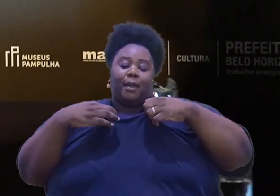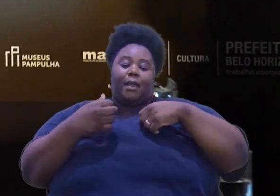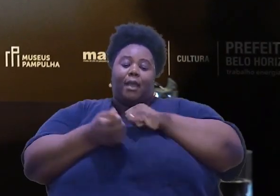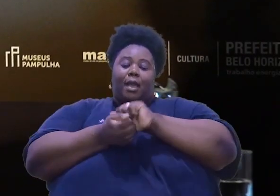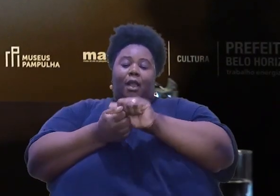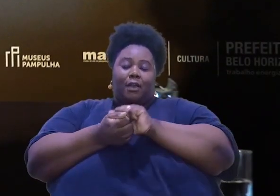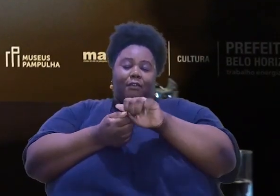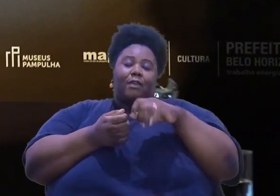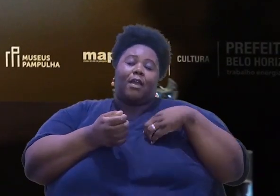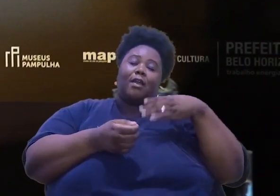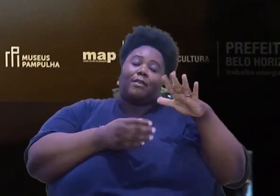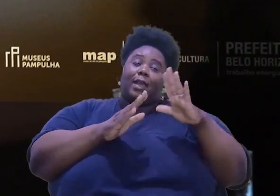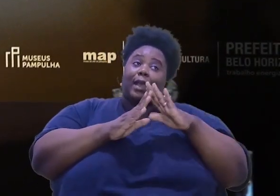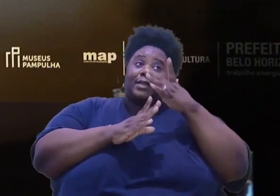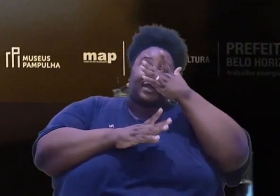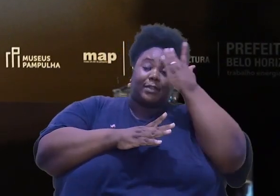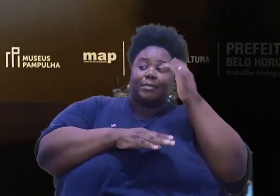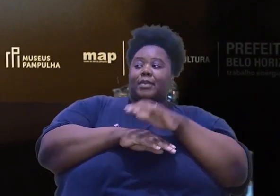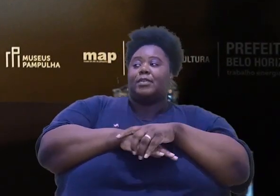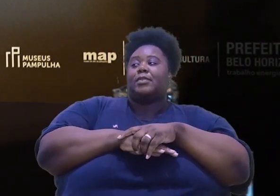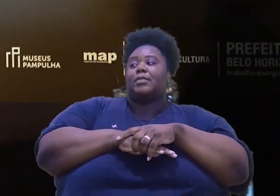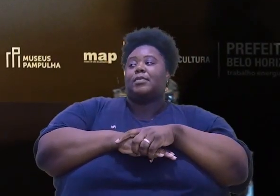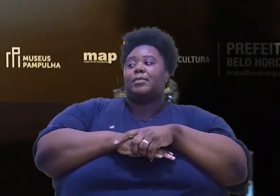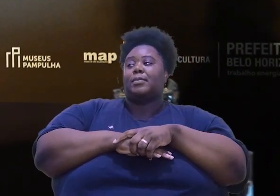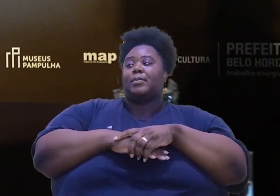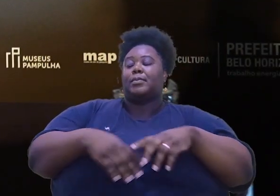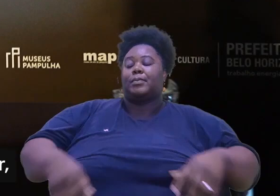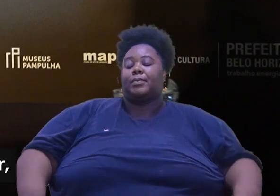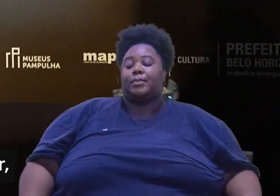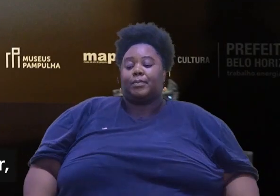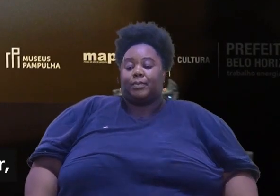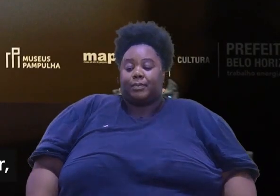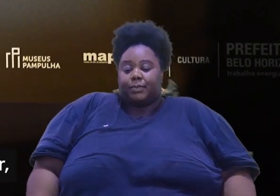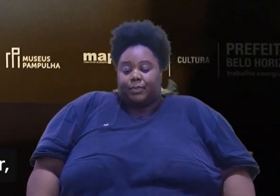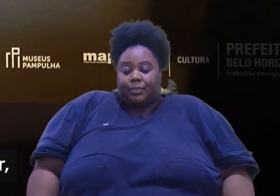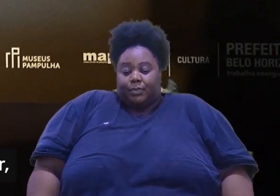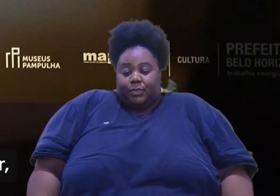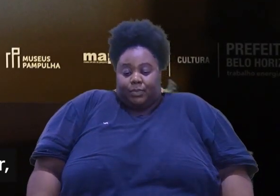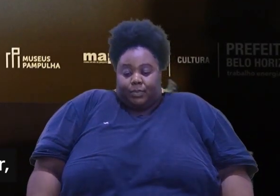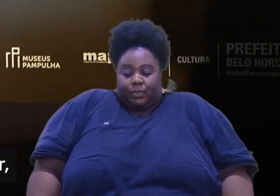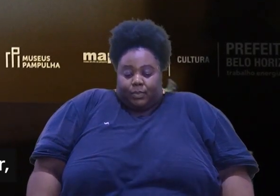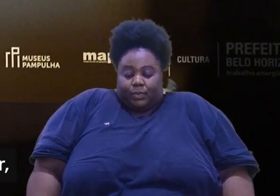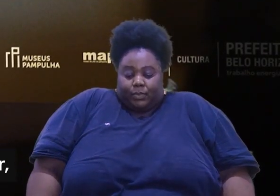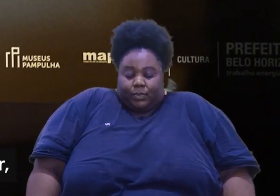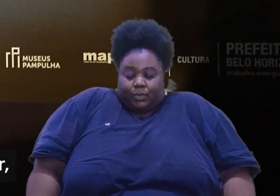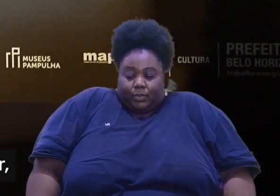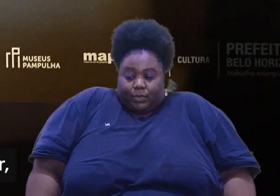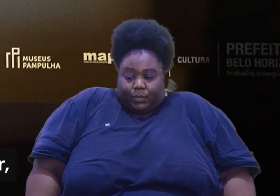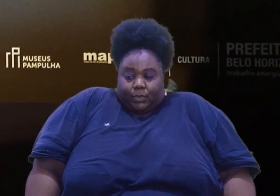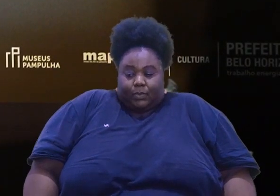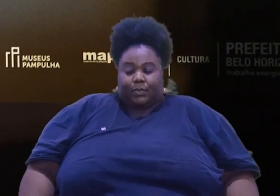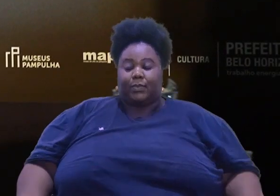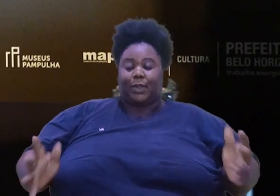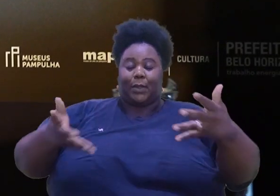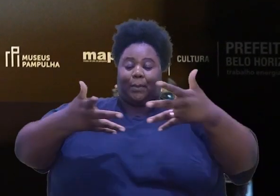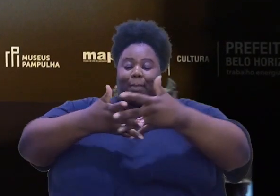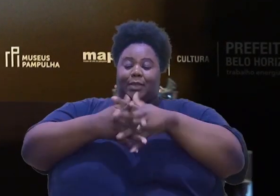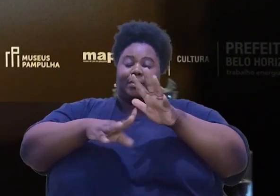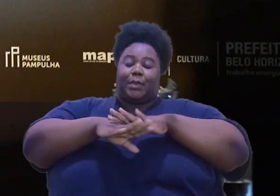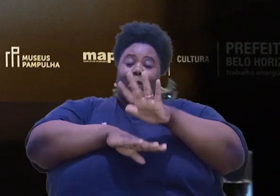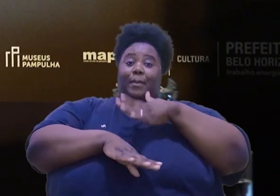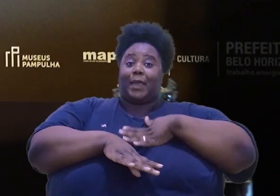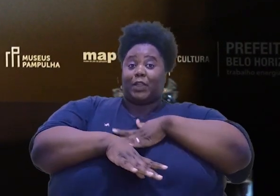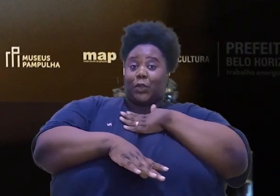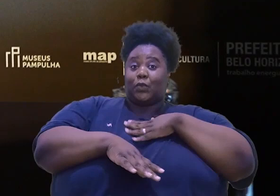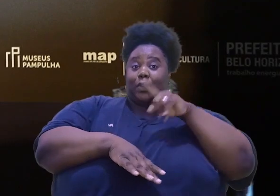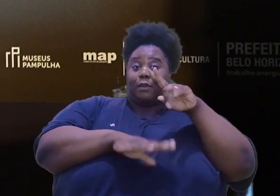tal, a gente saía, tinha muito esse trânsito. E o presépio que eu mais gostava de ver era o presépio do